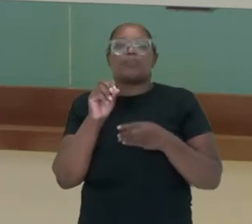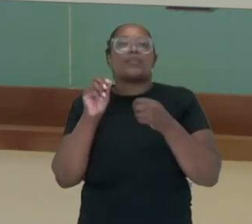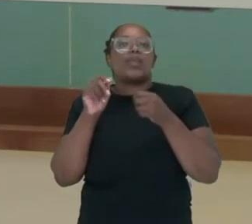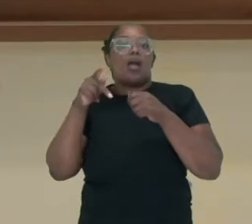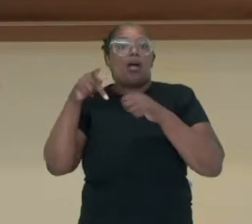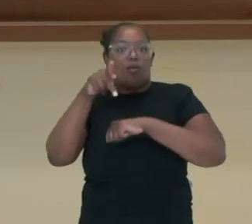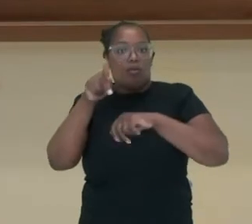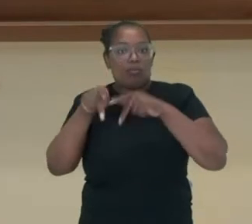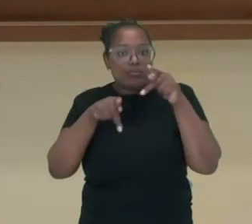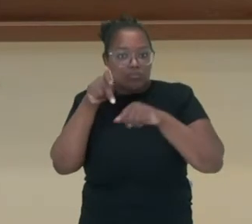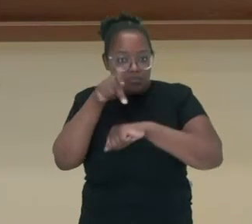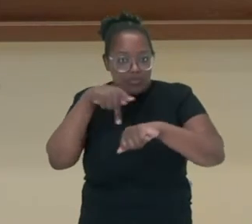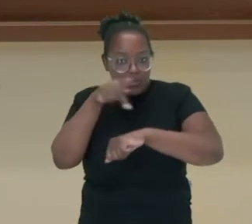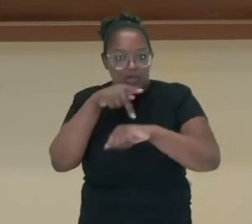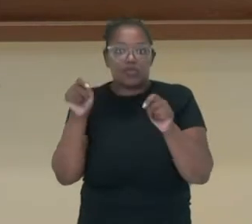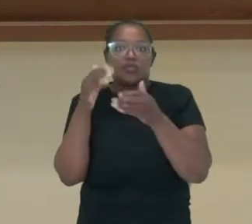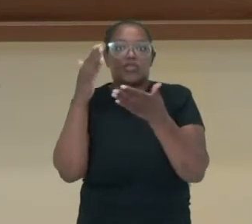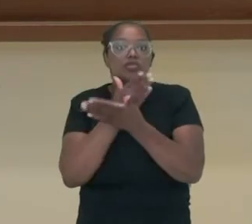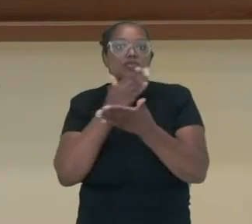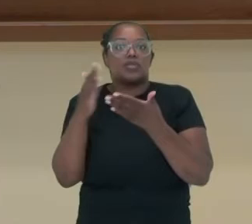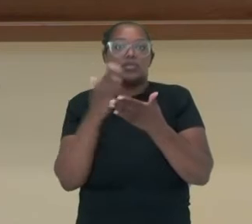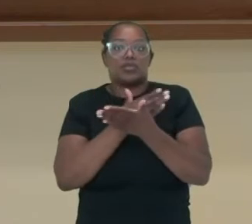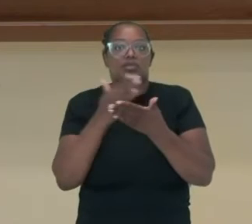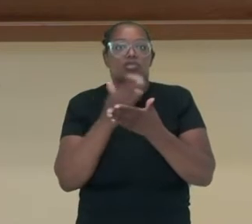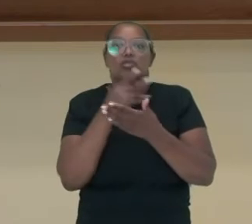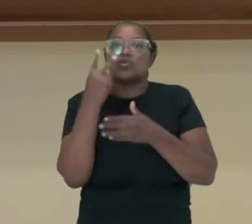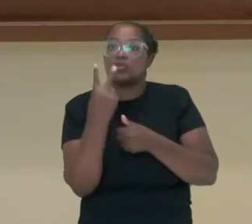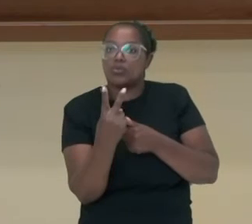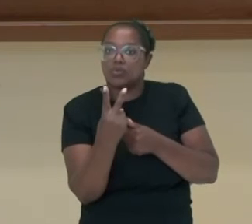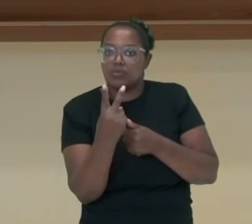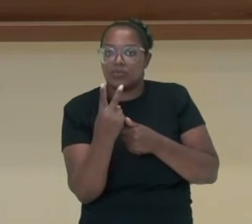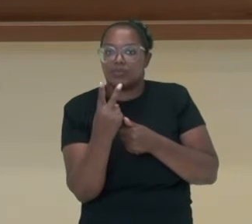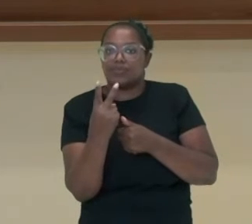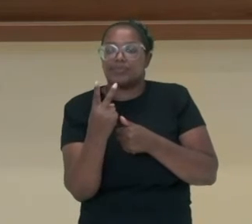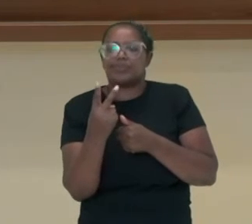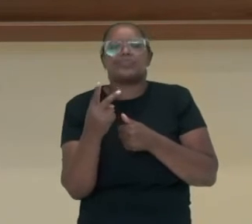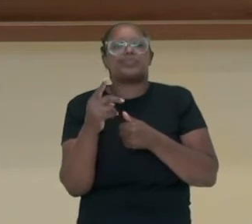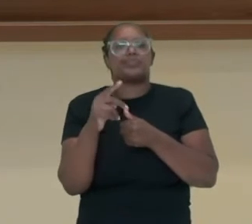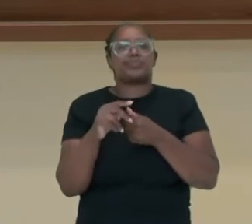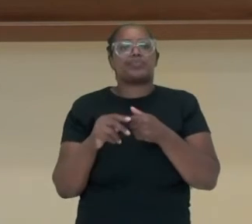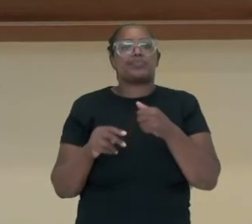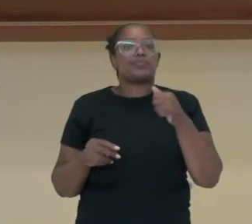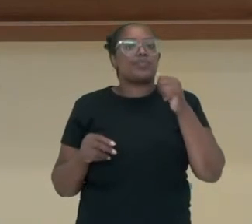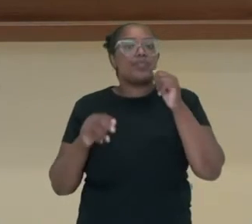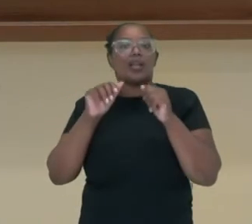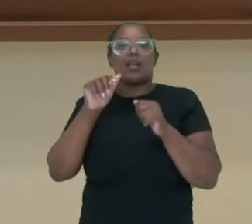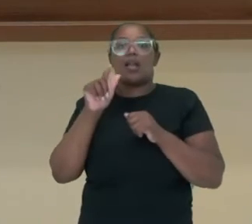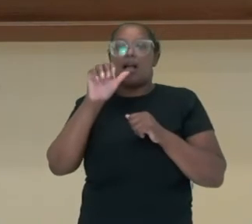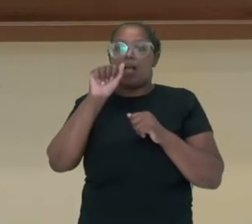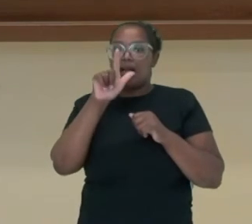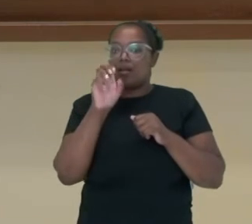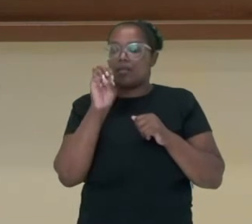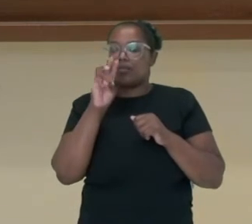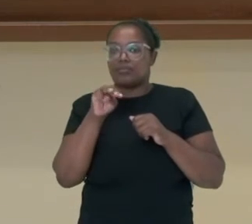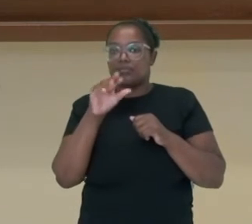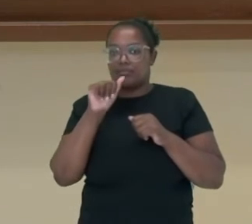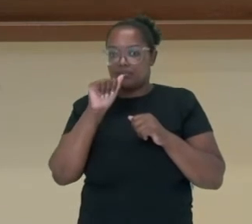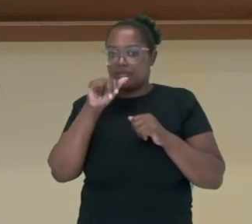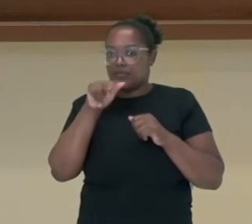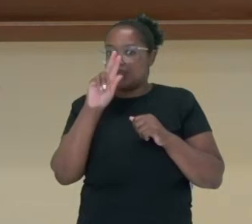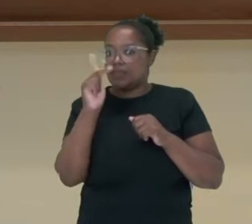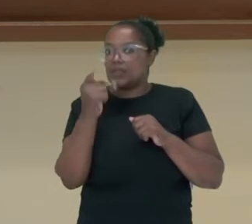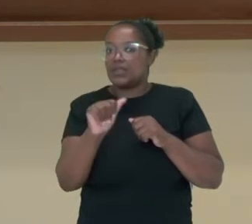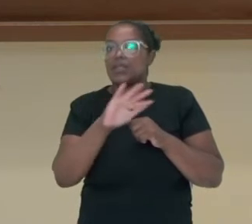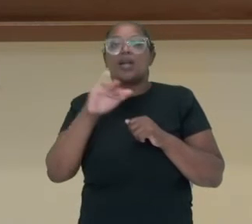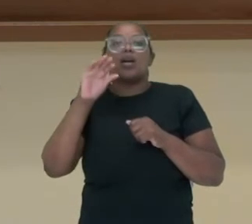com as 3 potências que defendiam a permanência do capitalismo, chamada Alemanha Ocidental, e a Alemanha